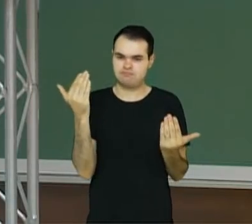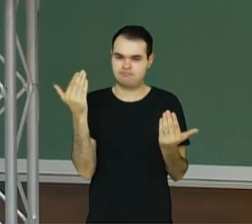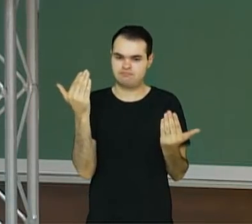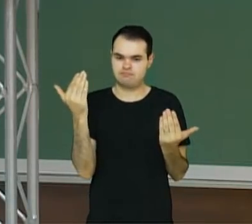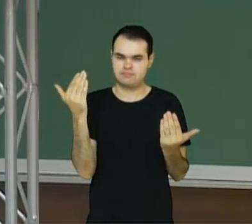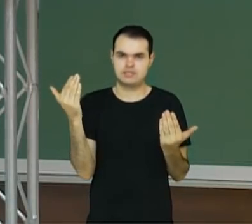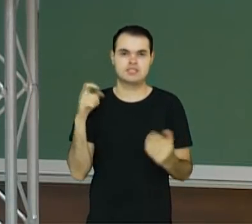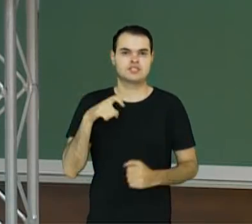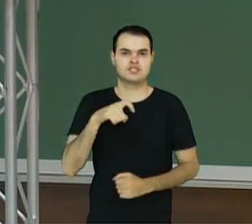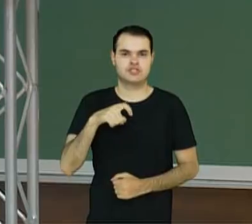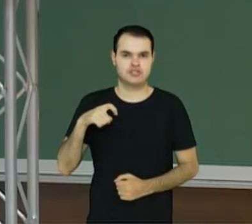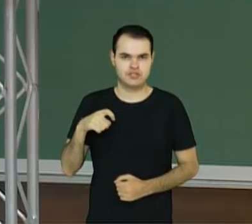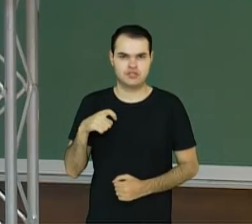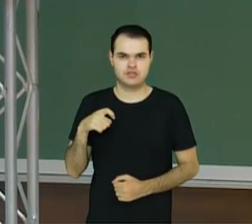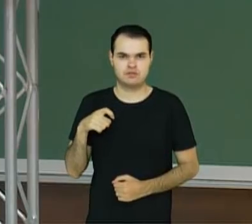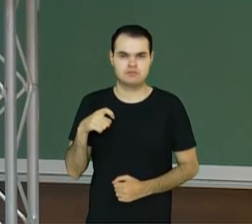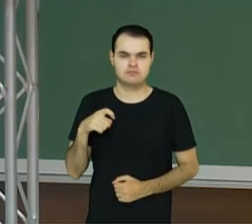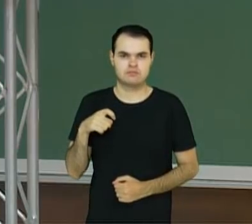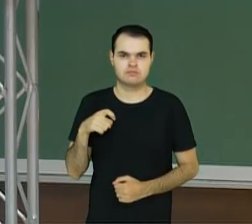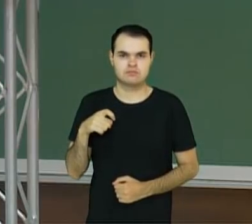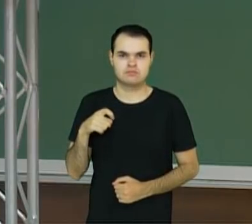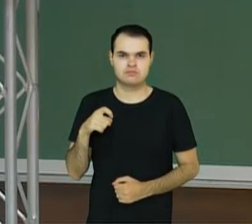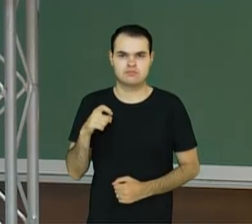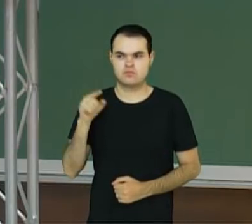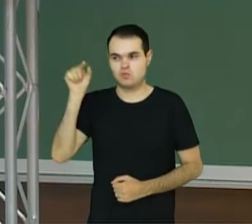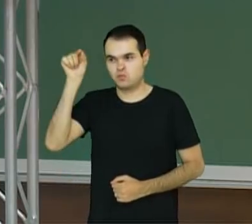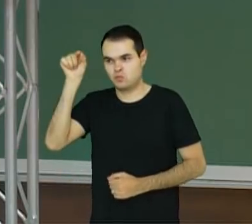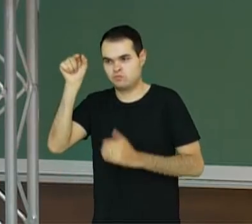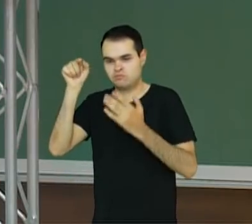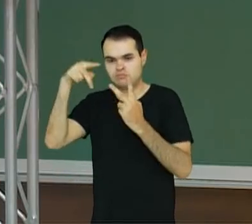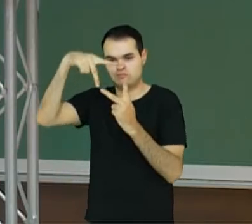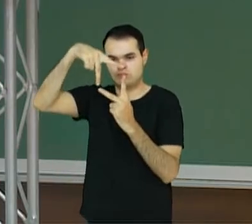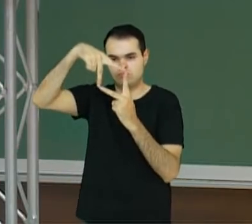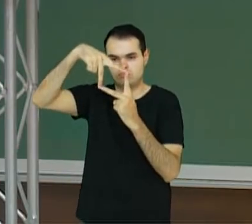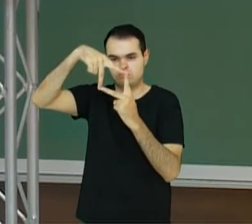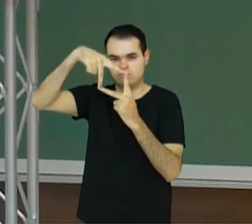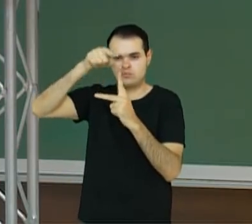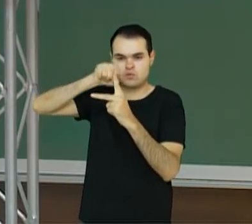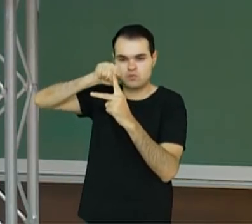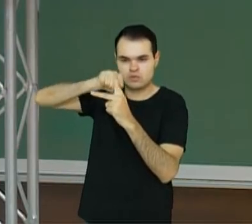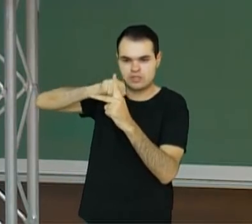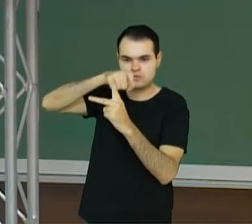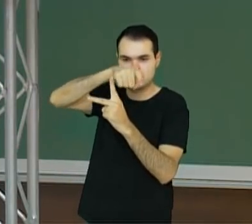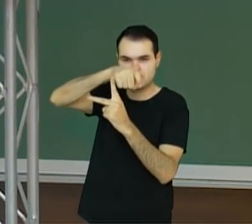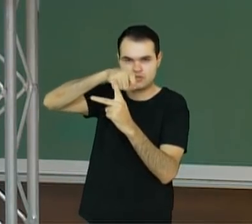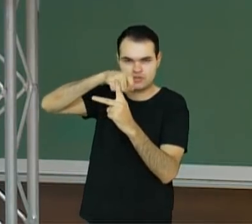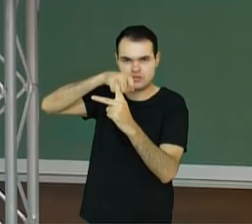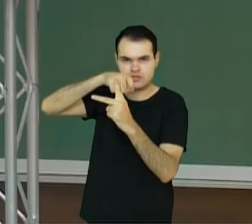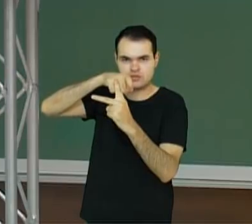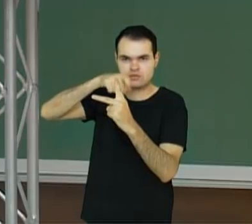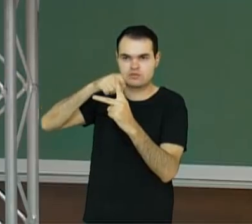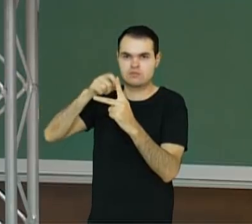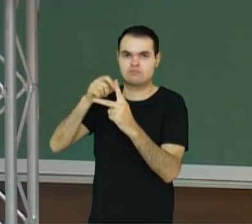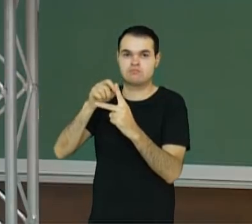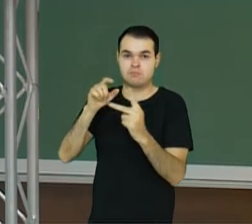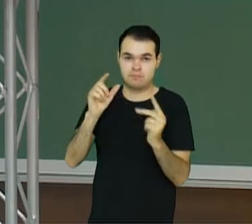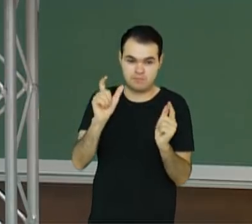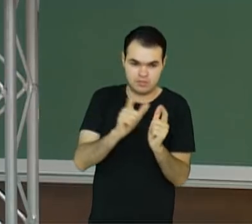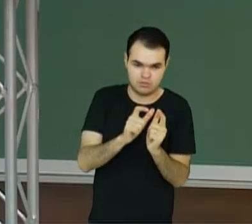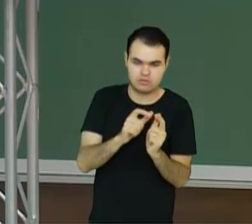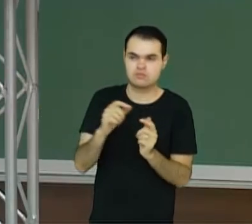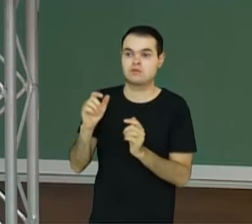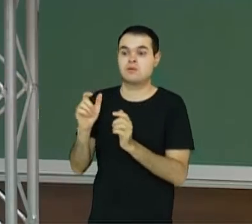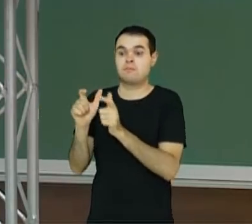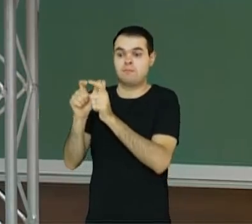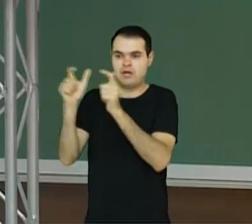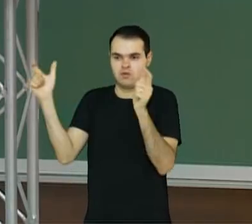de x o lado do quadradinho menor, chama de 2x o quadradinho maior, tá? E daí fica bem fácil